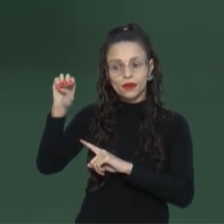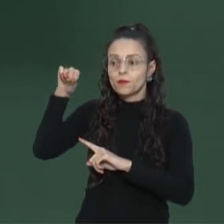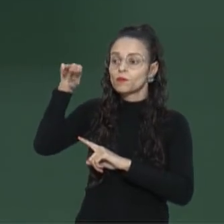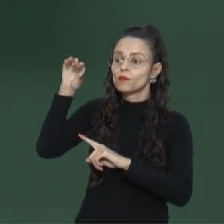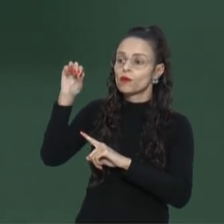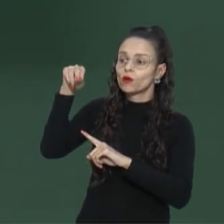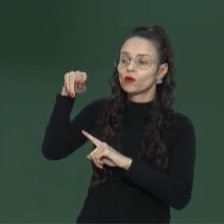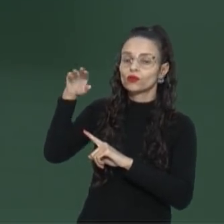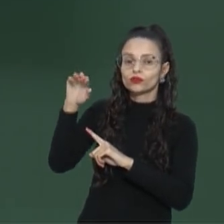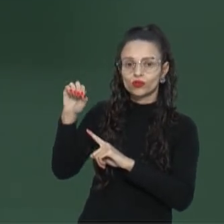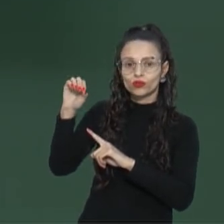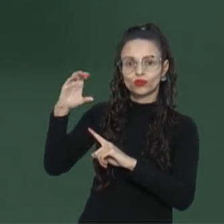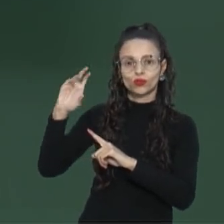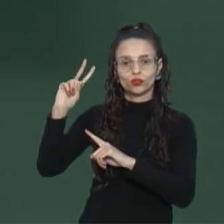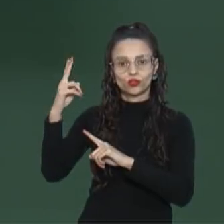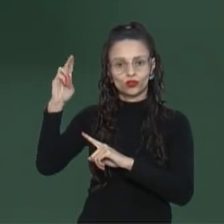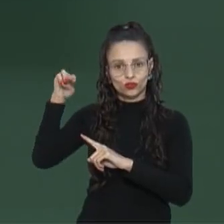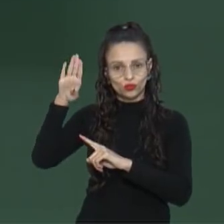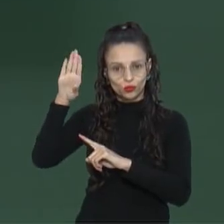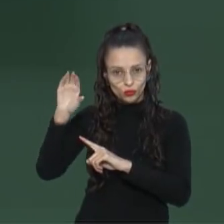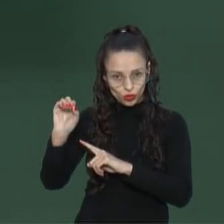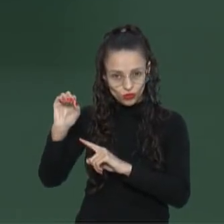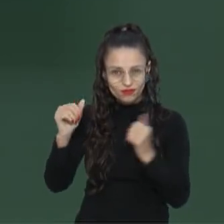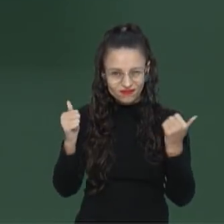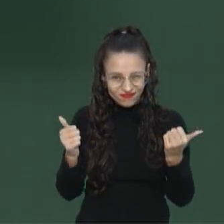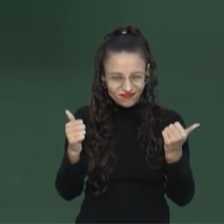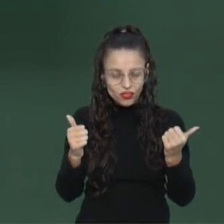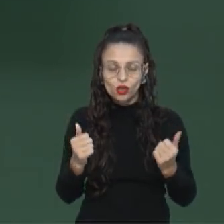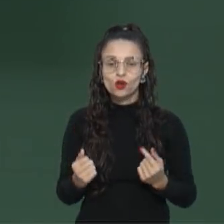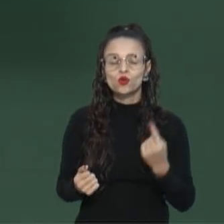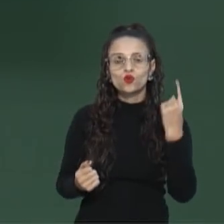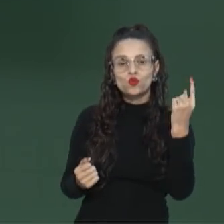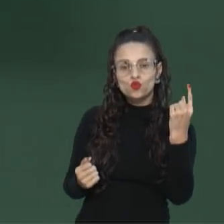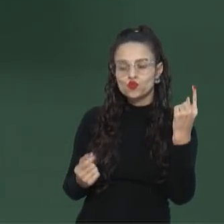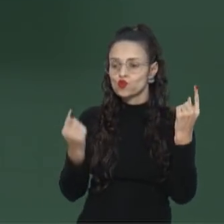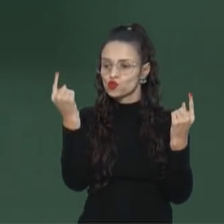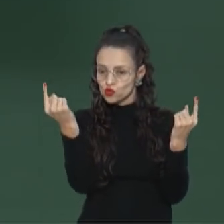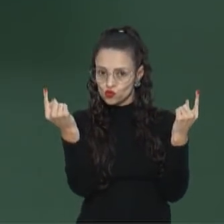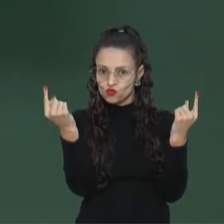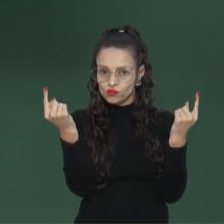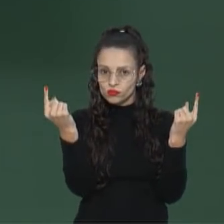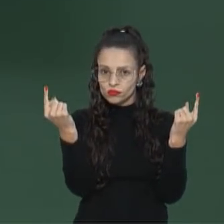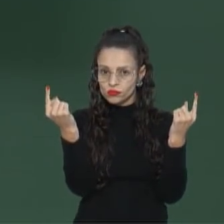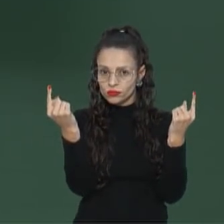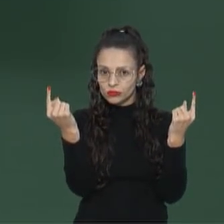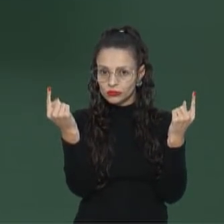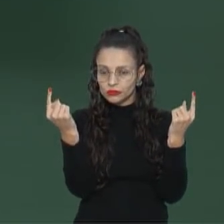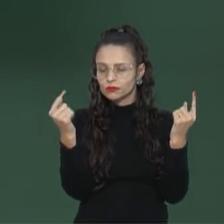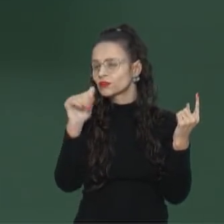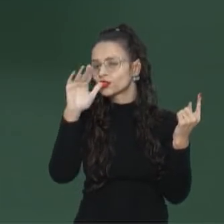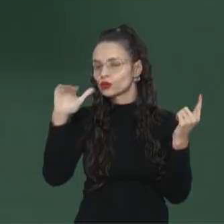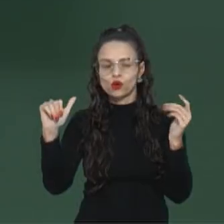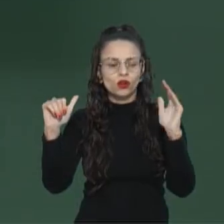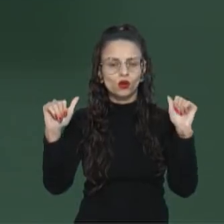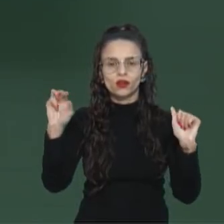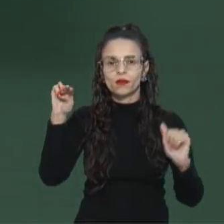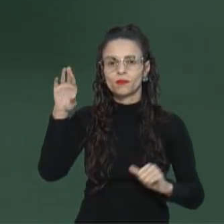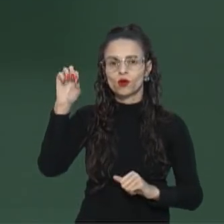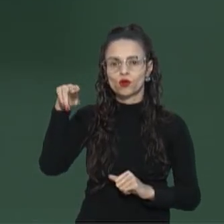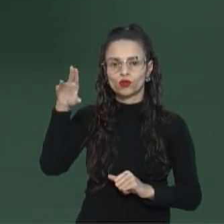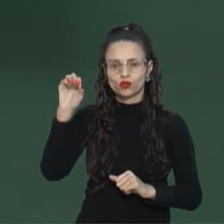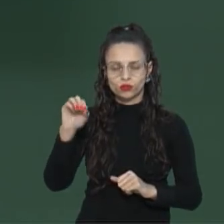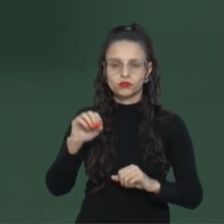monochumbo. Tá bom? Como só tem um oxigênio e um chumbo, a gente pode cortar os dois monos. E podemos